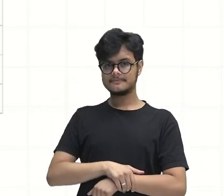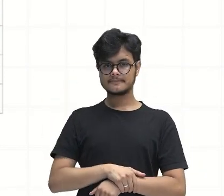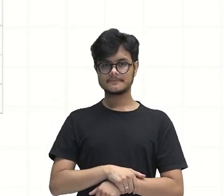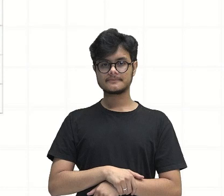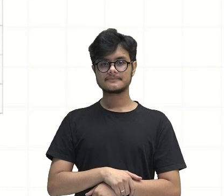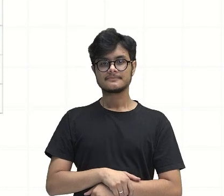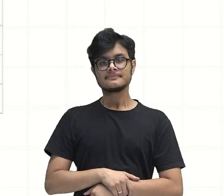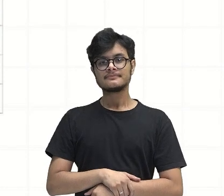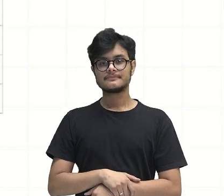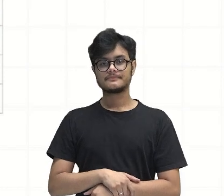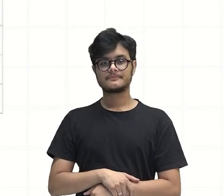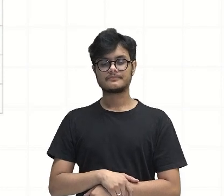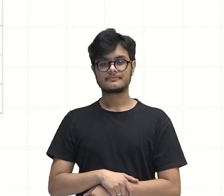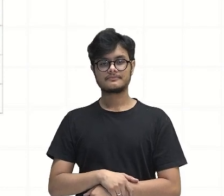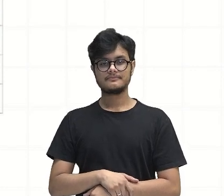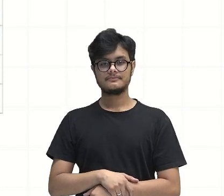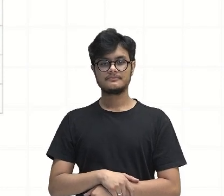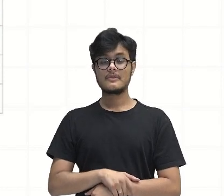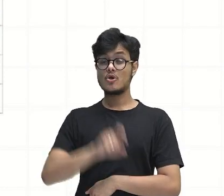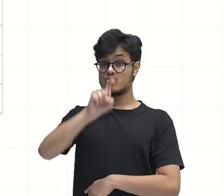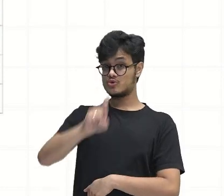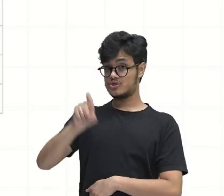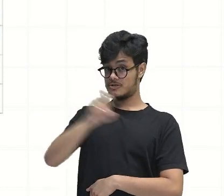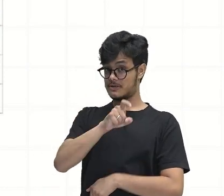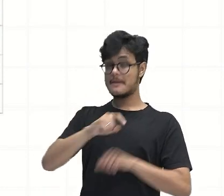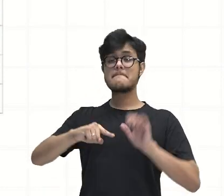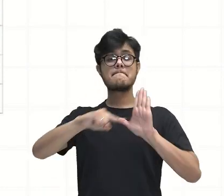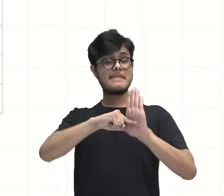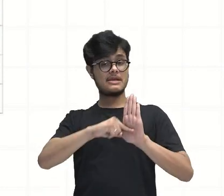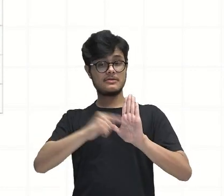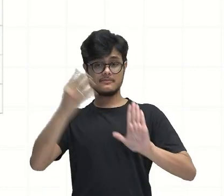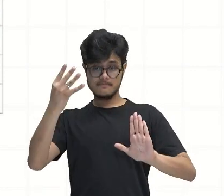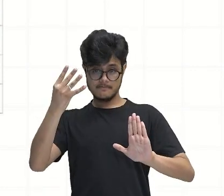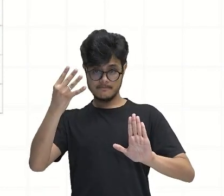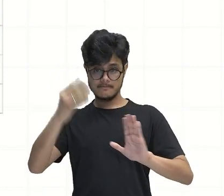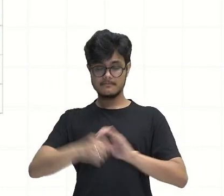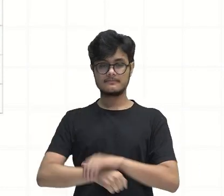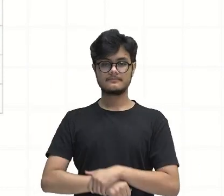ó, o x vai ser menos 4.